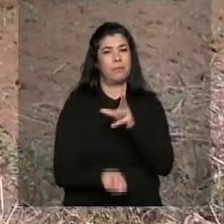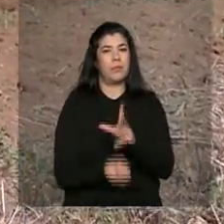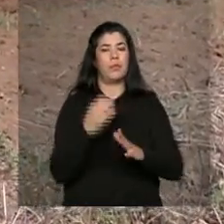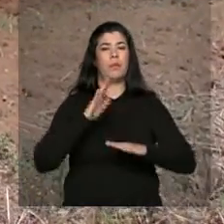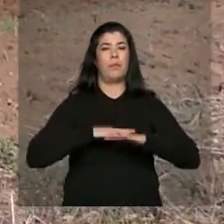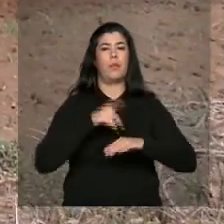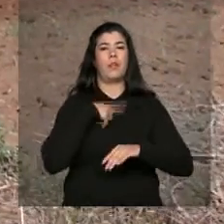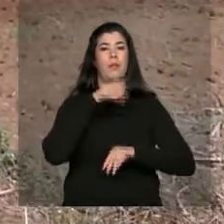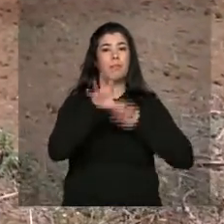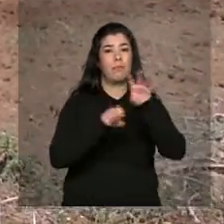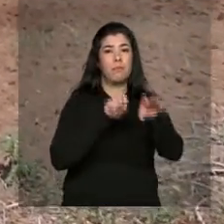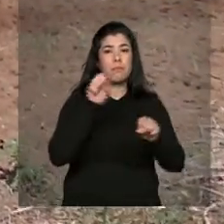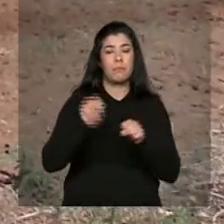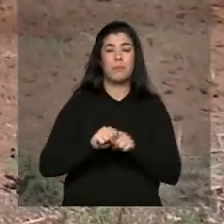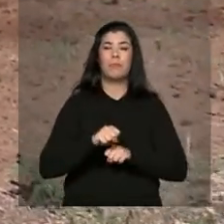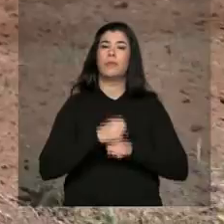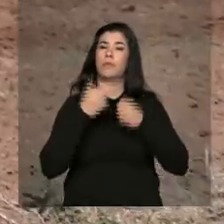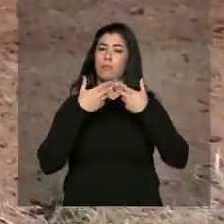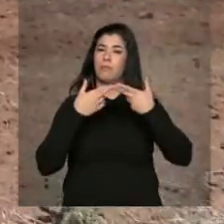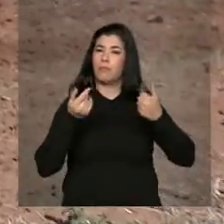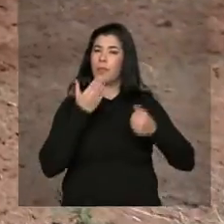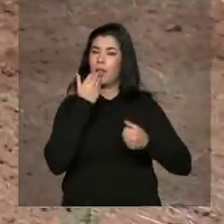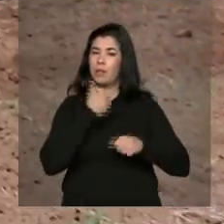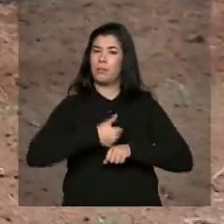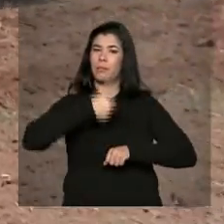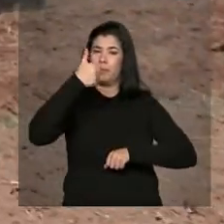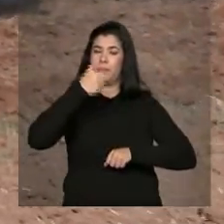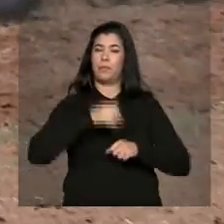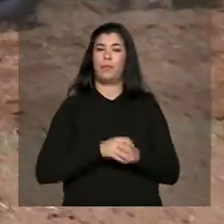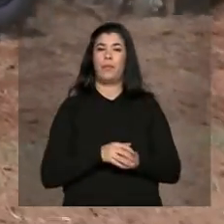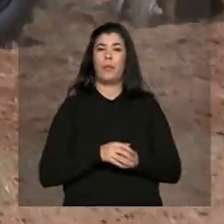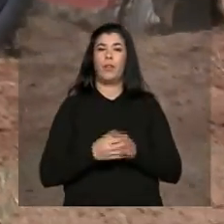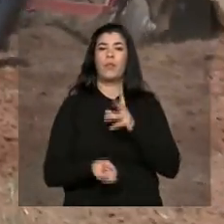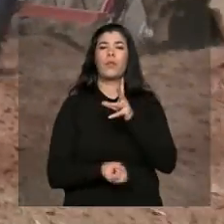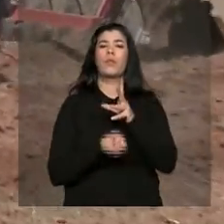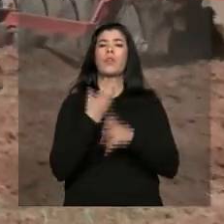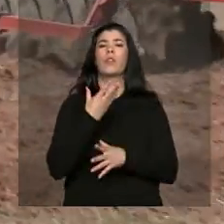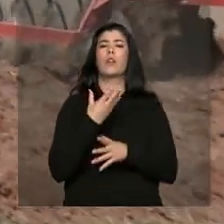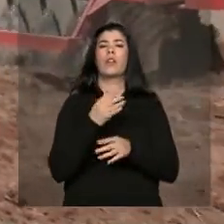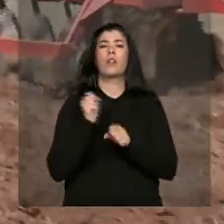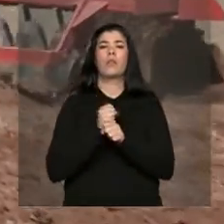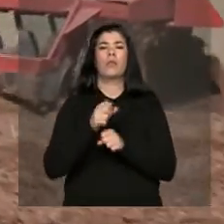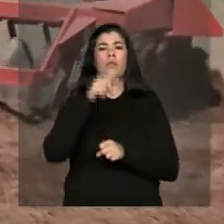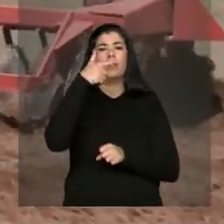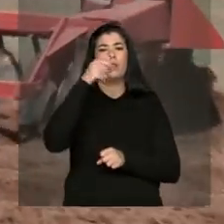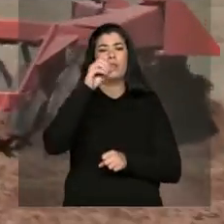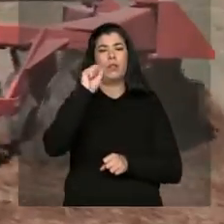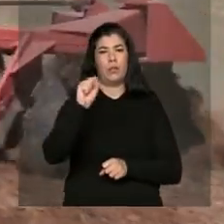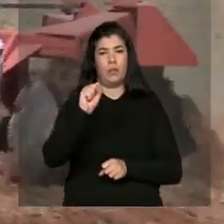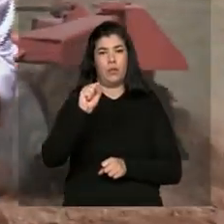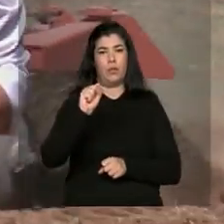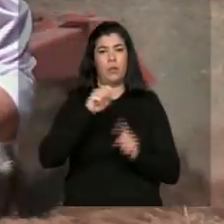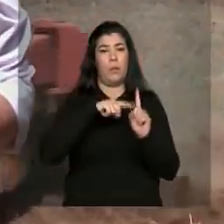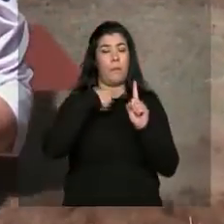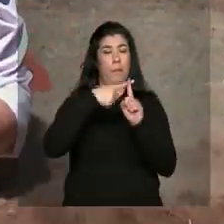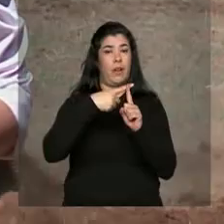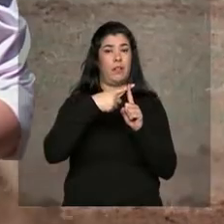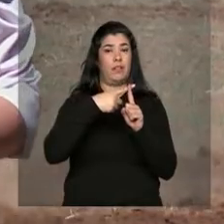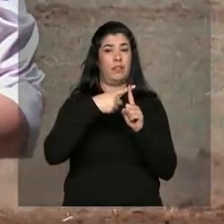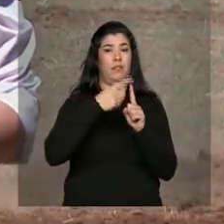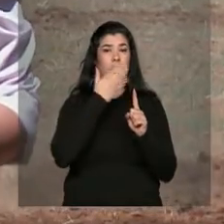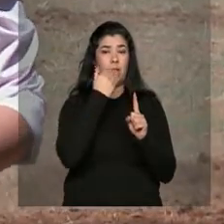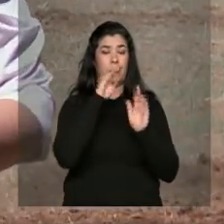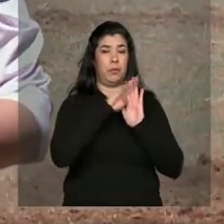colher alimentos de maior qualidade. Desde que foi criado em 2008, o programa Mais Alimentos já